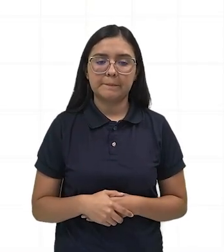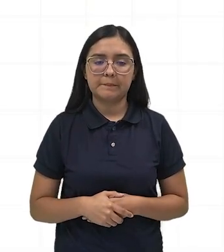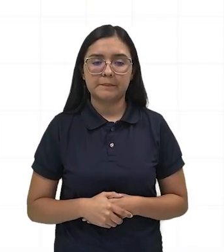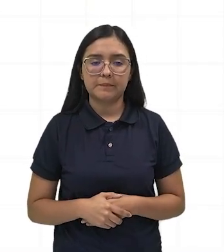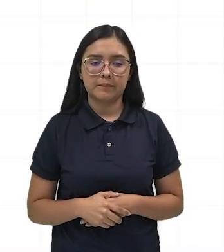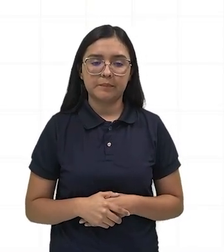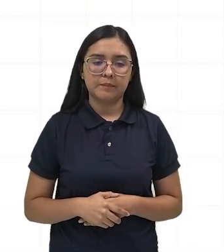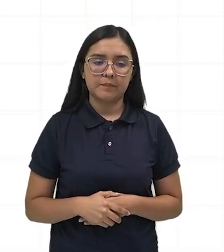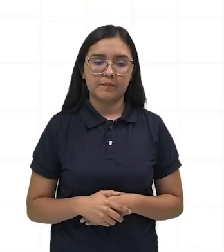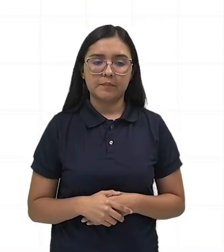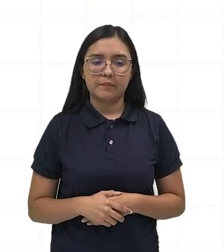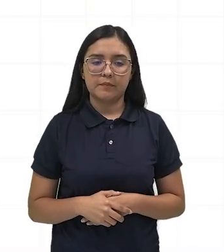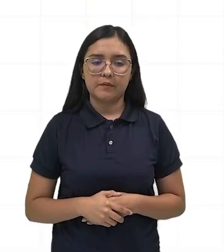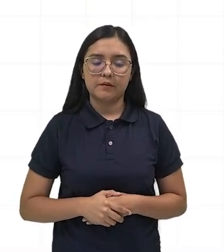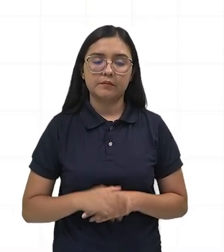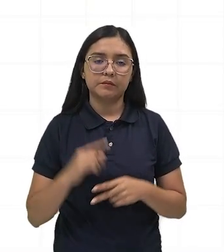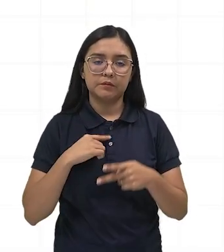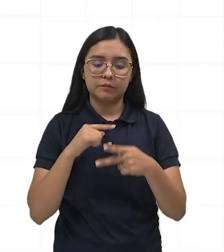ângulo